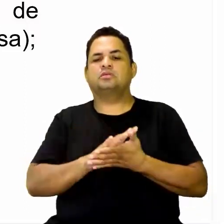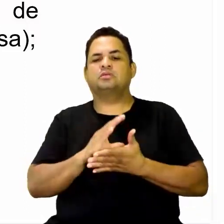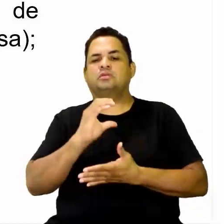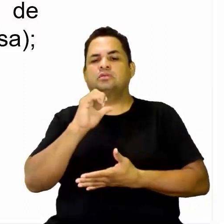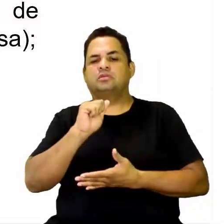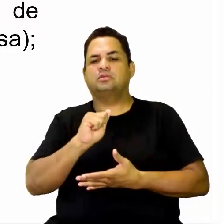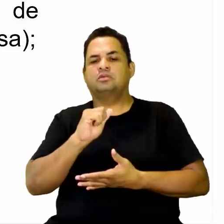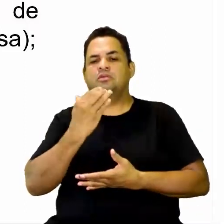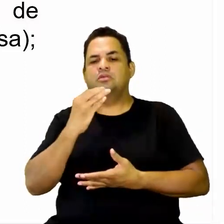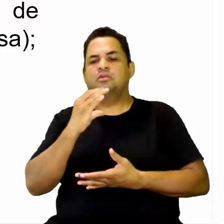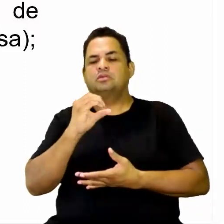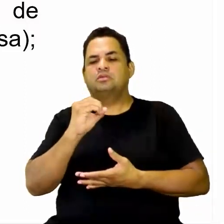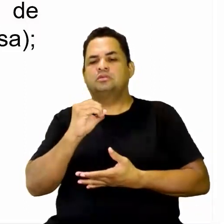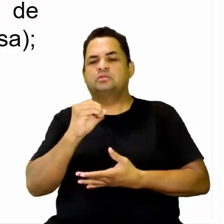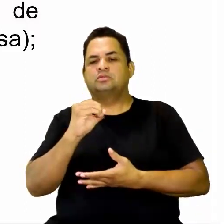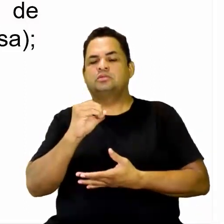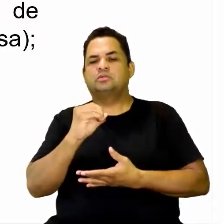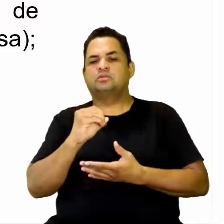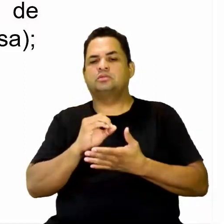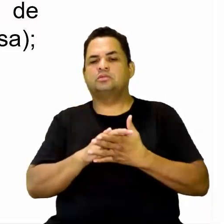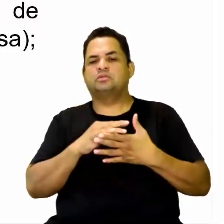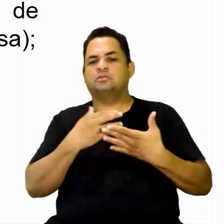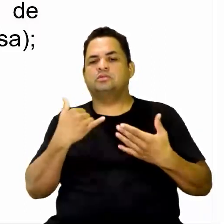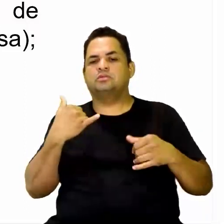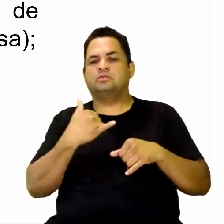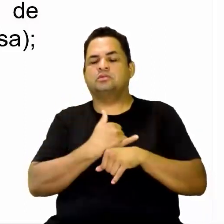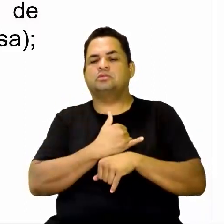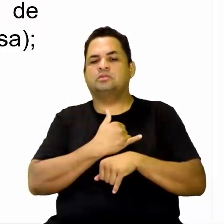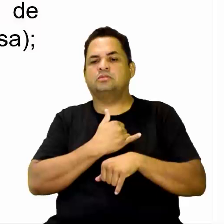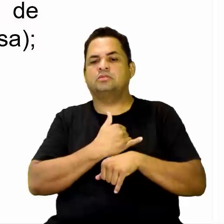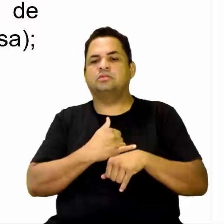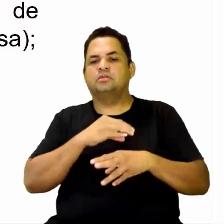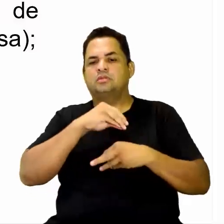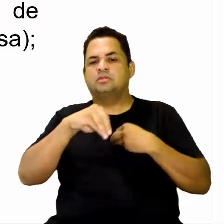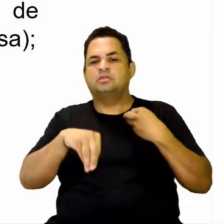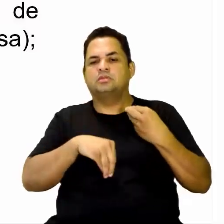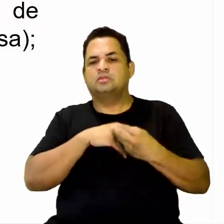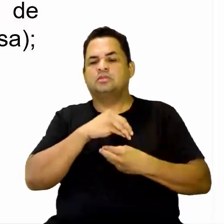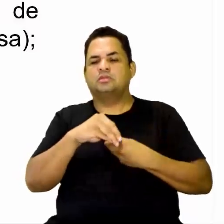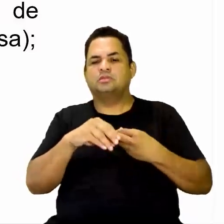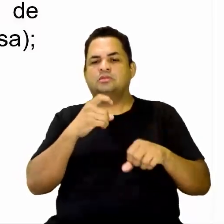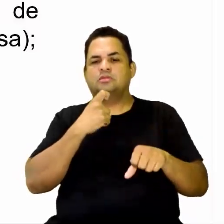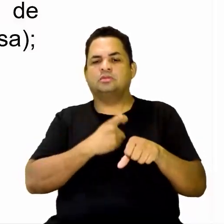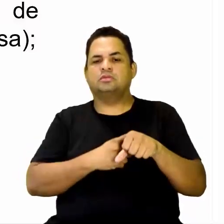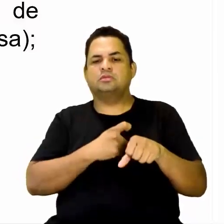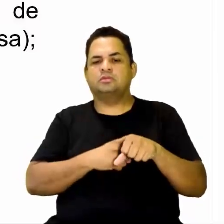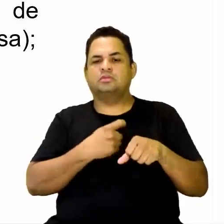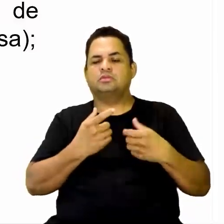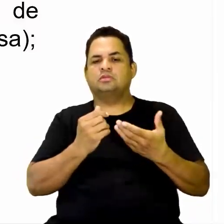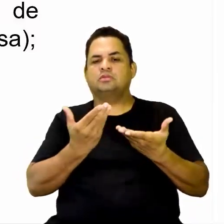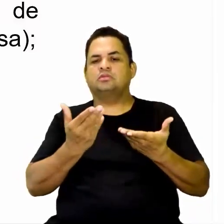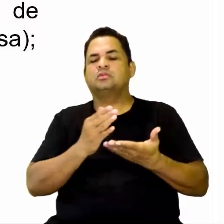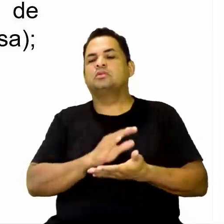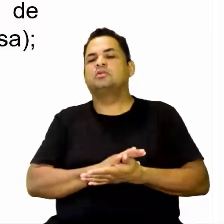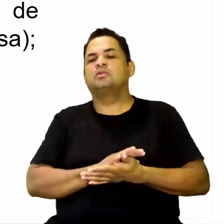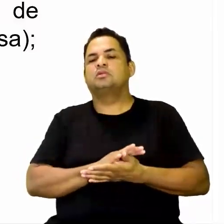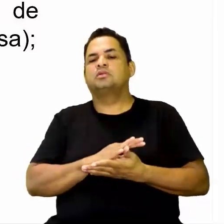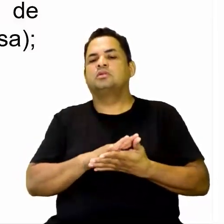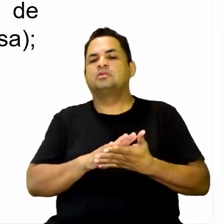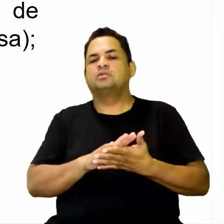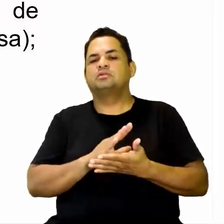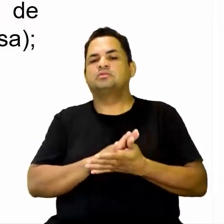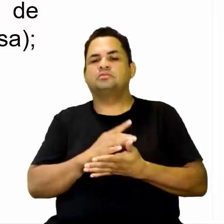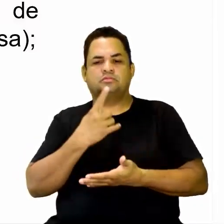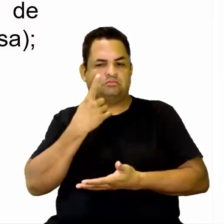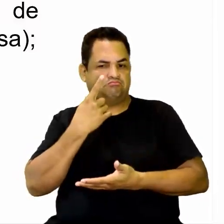aço. O aço, gente, nada mais é do que uma mistura sólida, homogênea, né? Uma mistura que